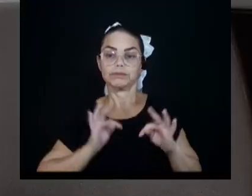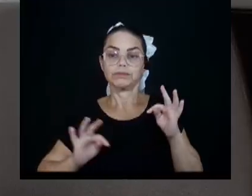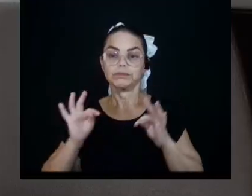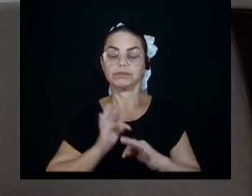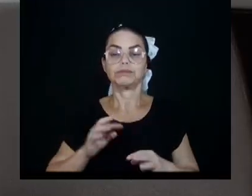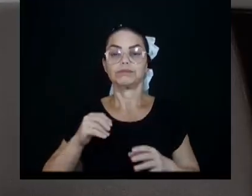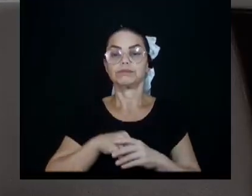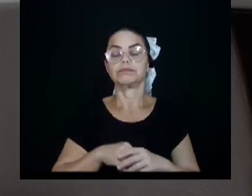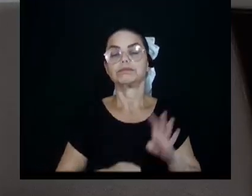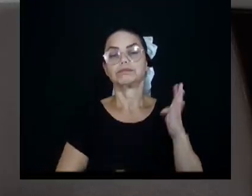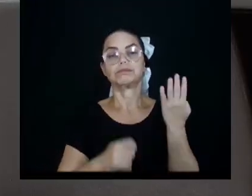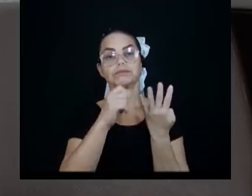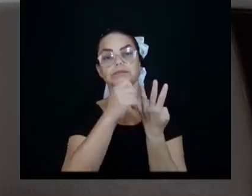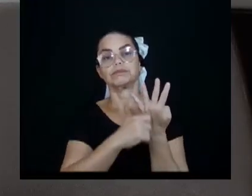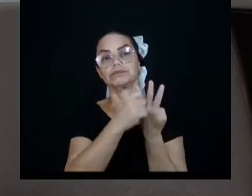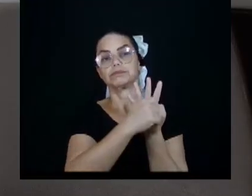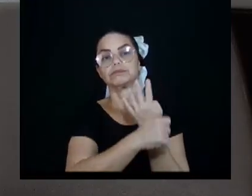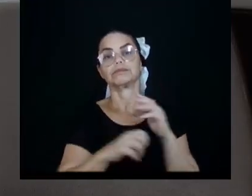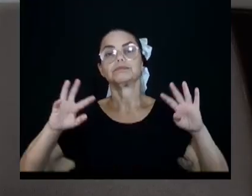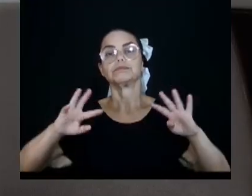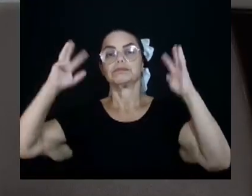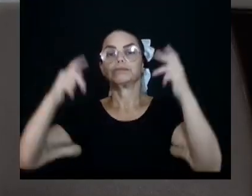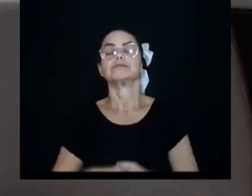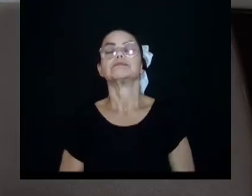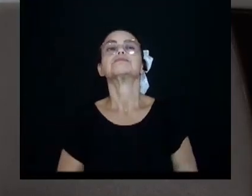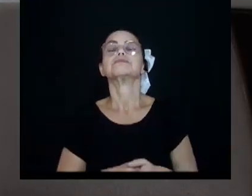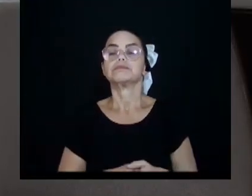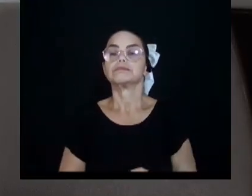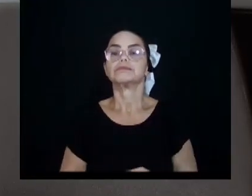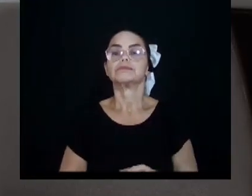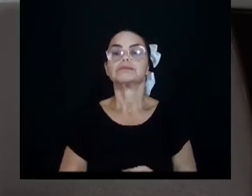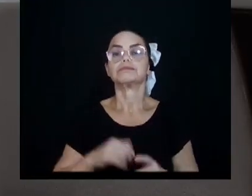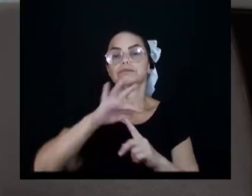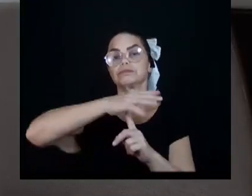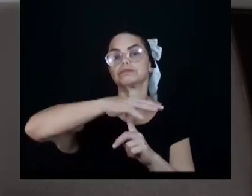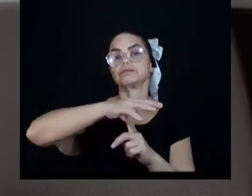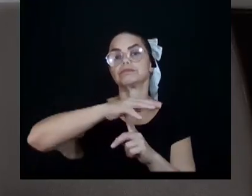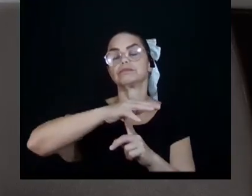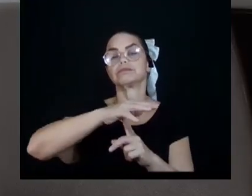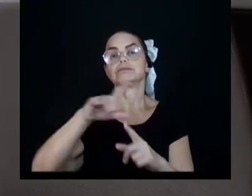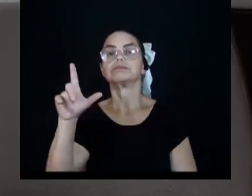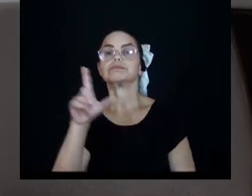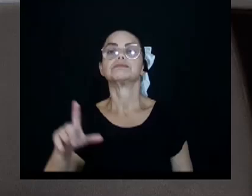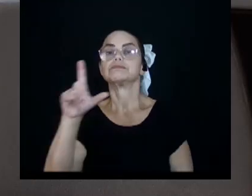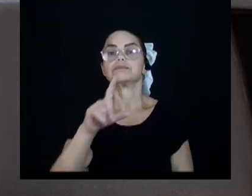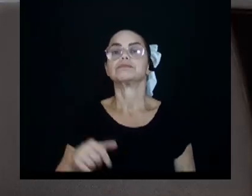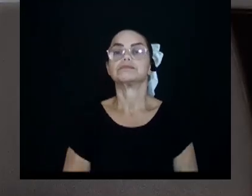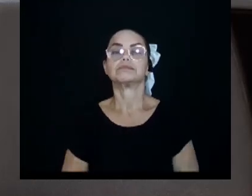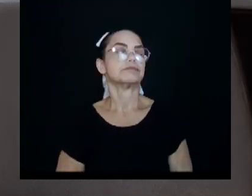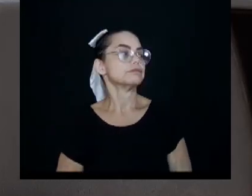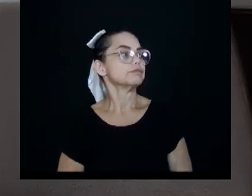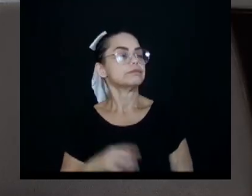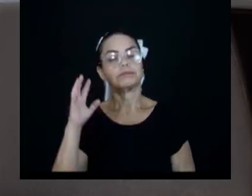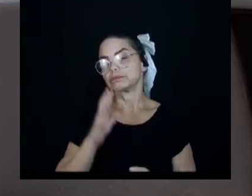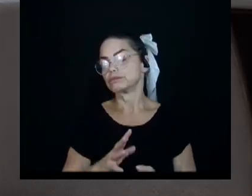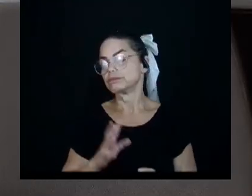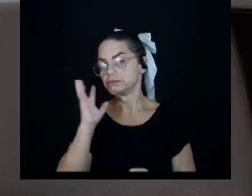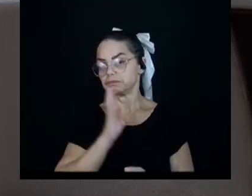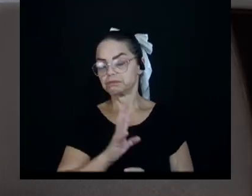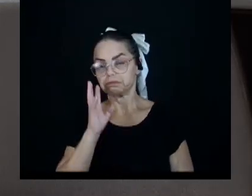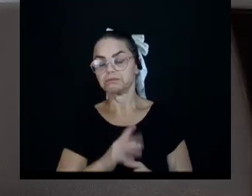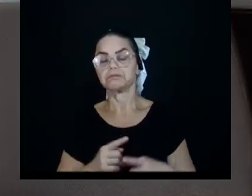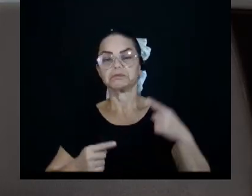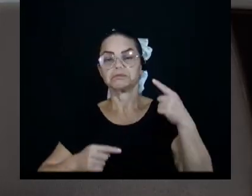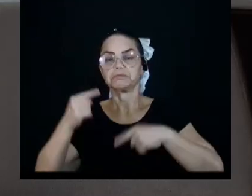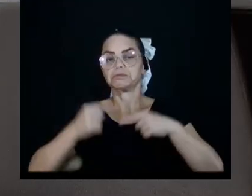de eventos aí do município, a Feira Literária Riustianas também foi bastante, né, debatido também aqui na